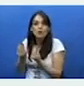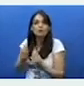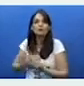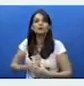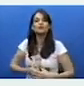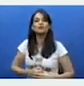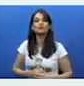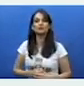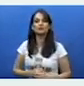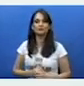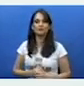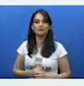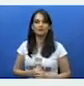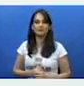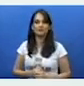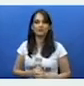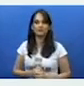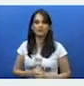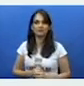O bebê...